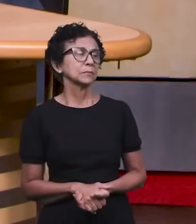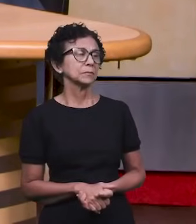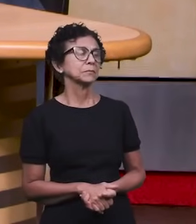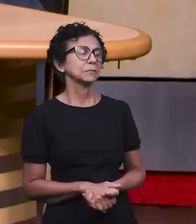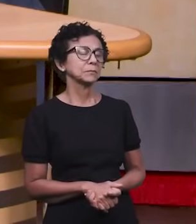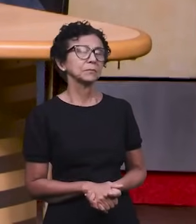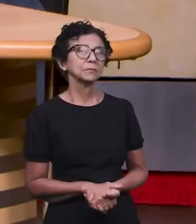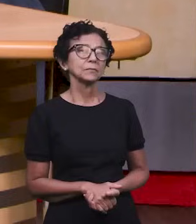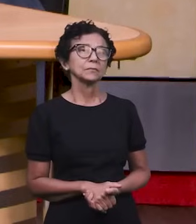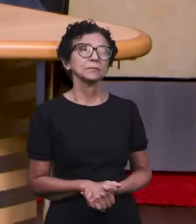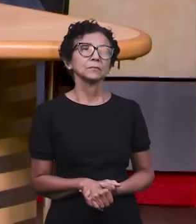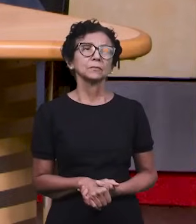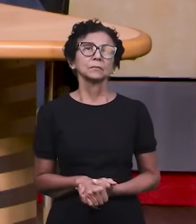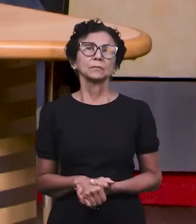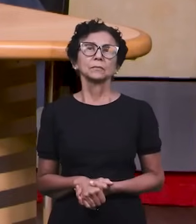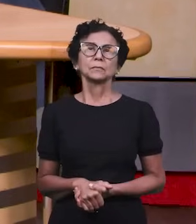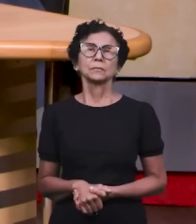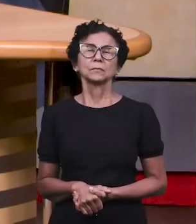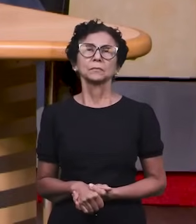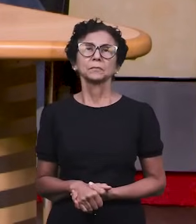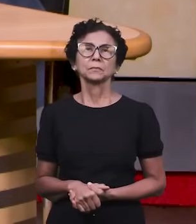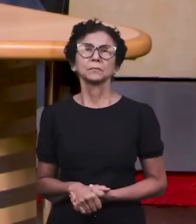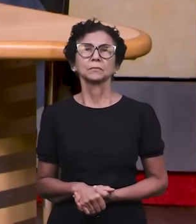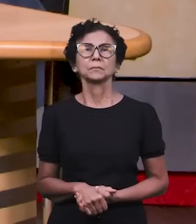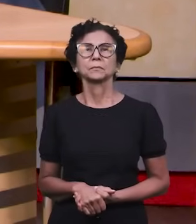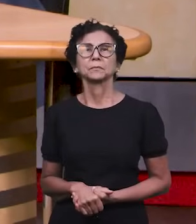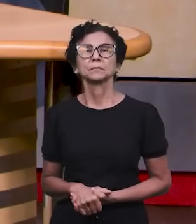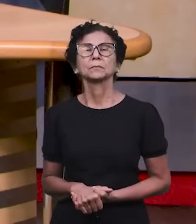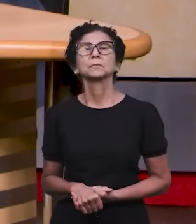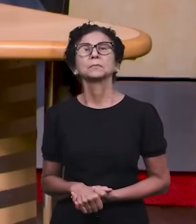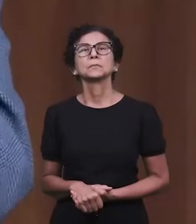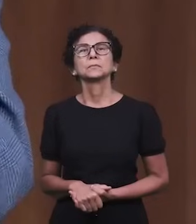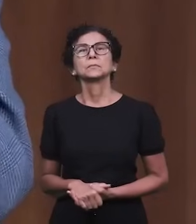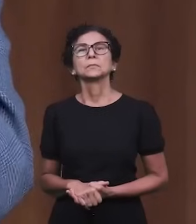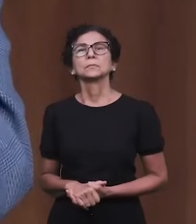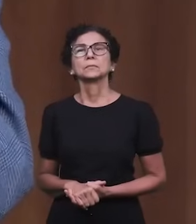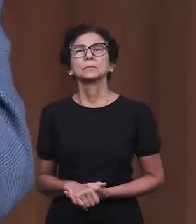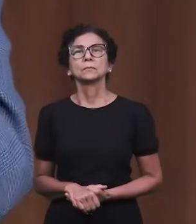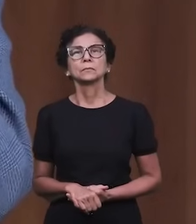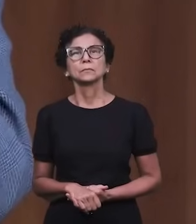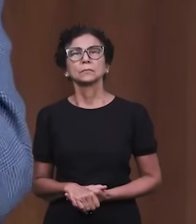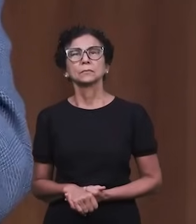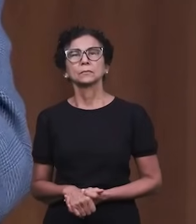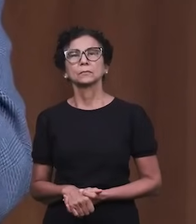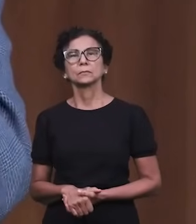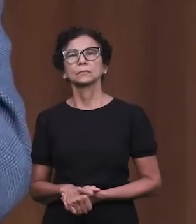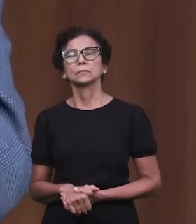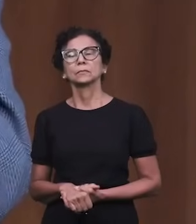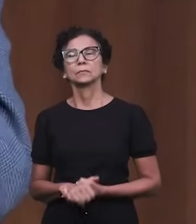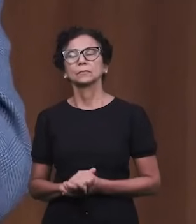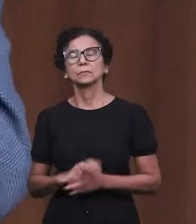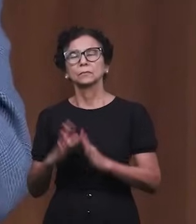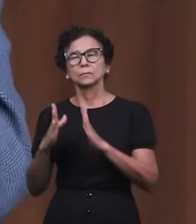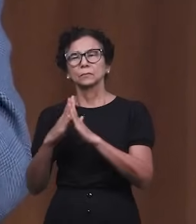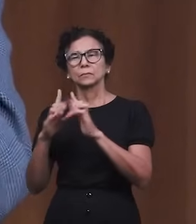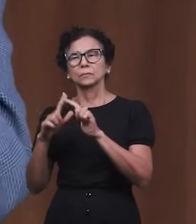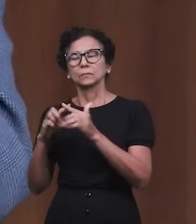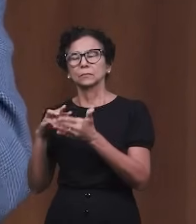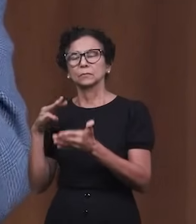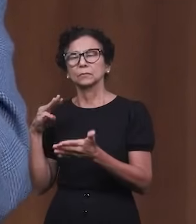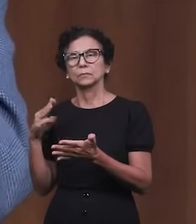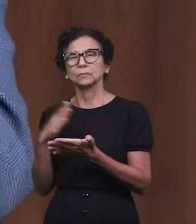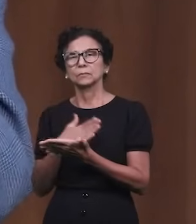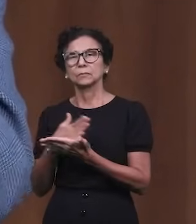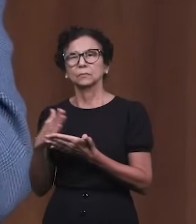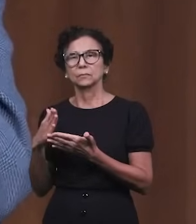está abordando, no início da igreja, lá no início, ainda Jonas era vivo, Jonas teve aquela revelação do jejum